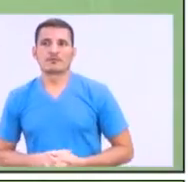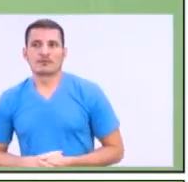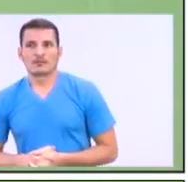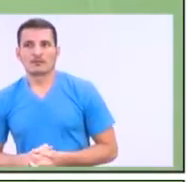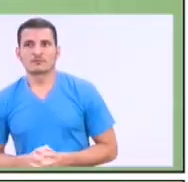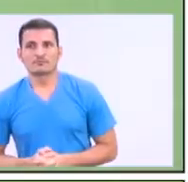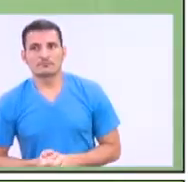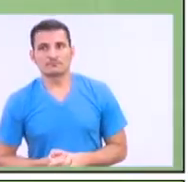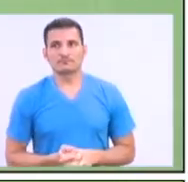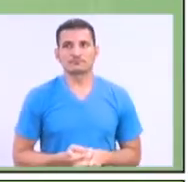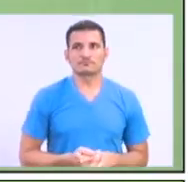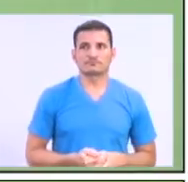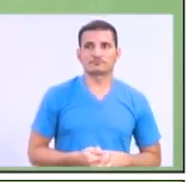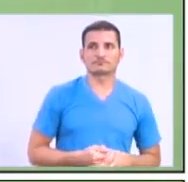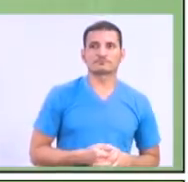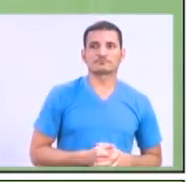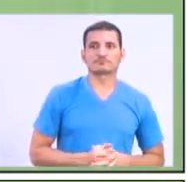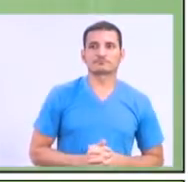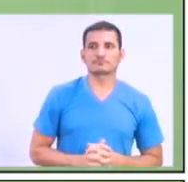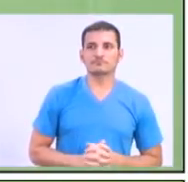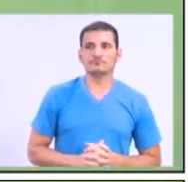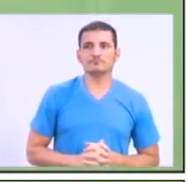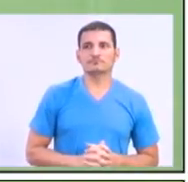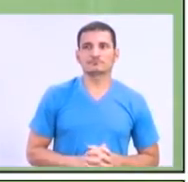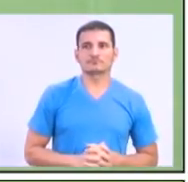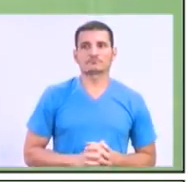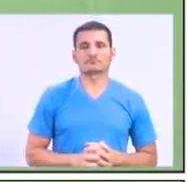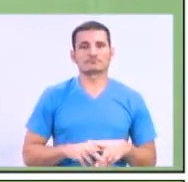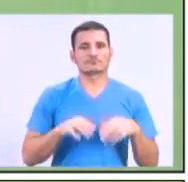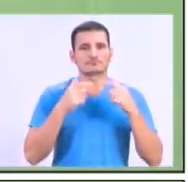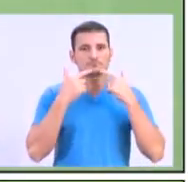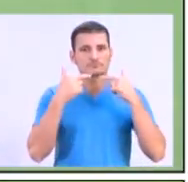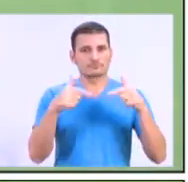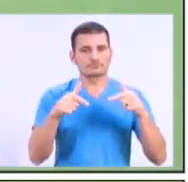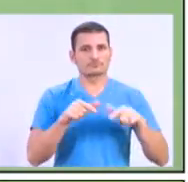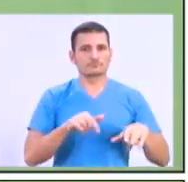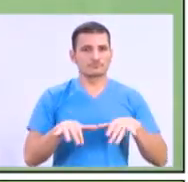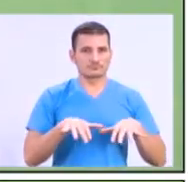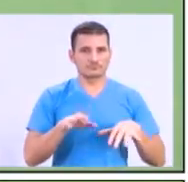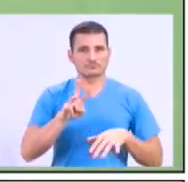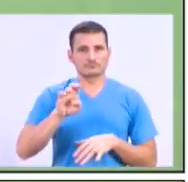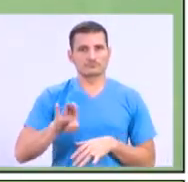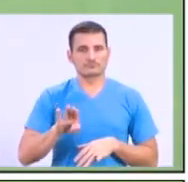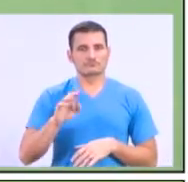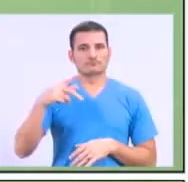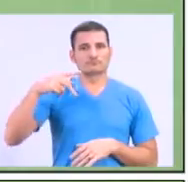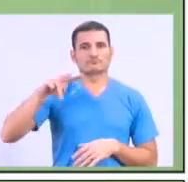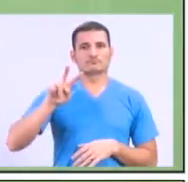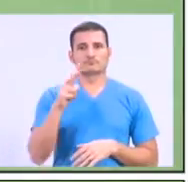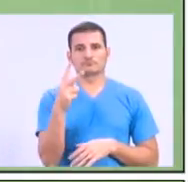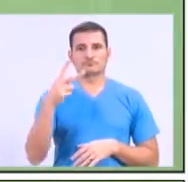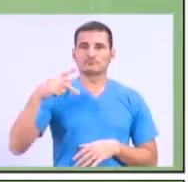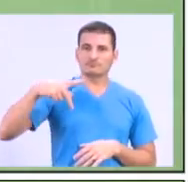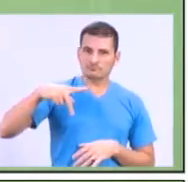Vamos introduzir o conceito de linguagem de programação para o web, PHP. Vamos falar bastante sobre o